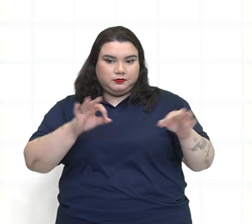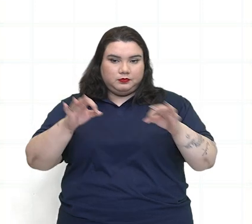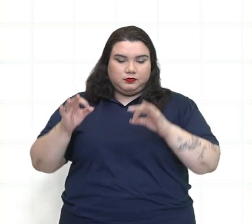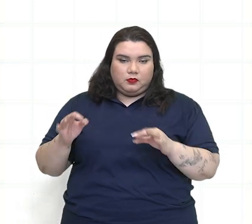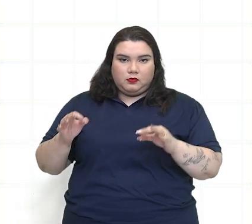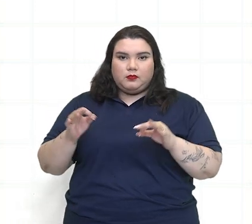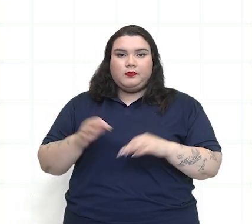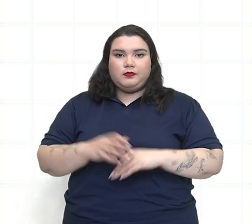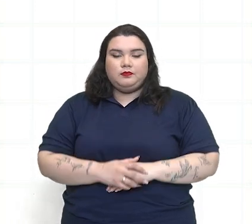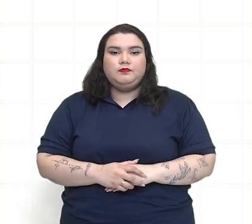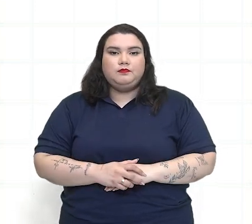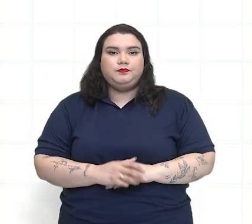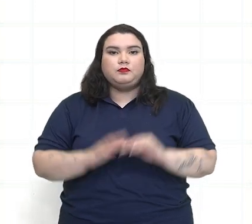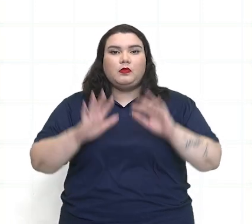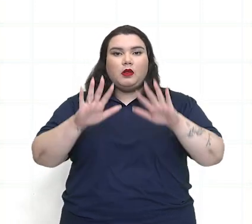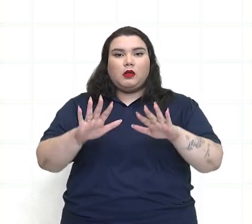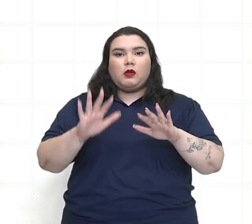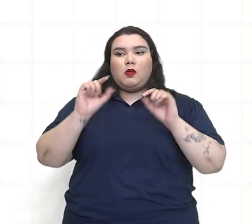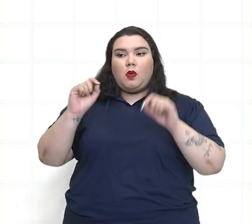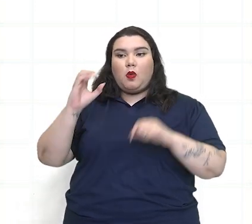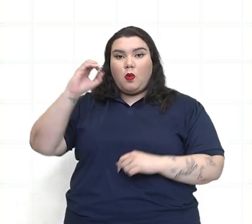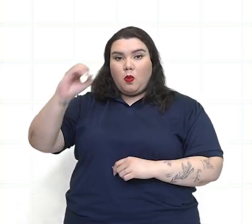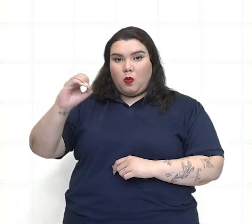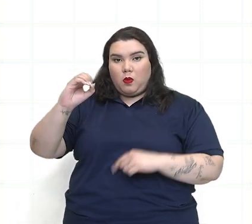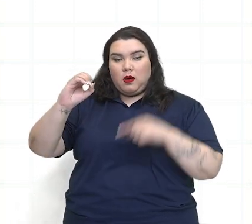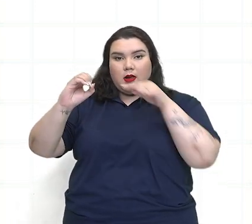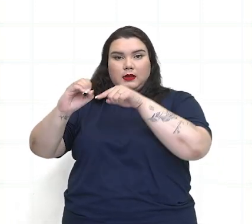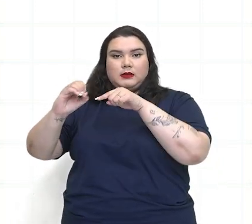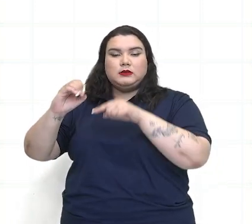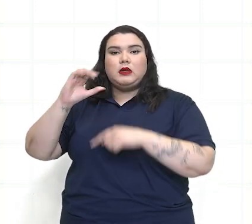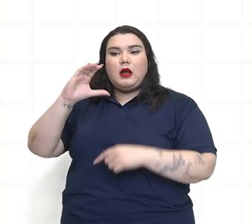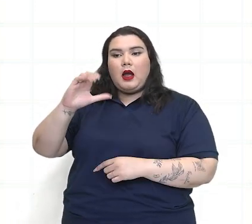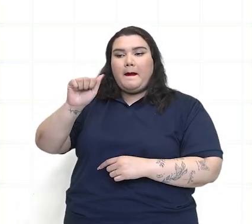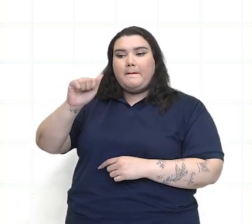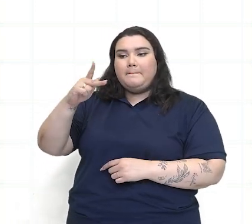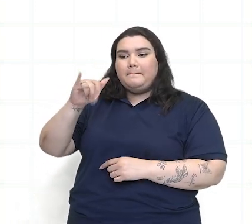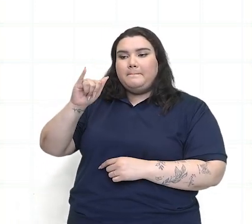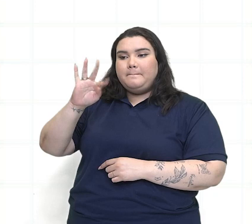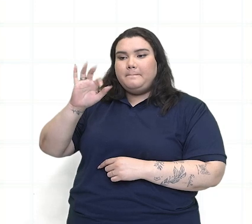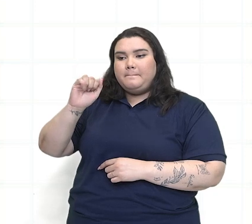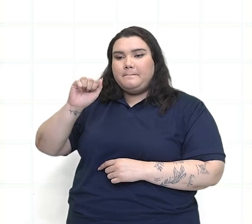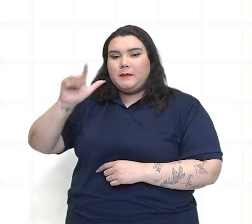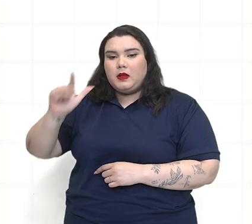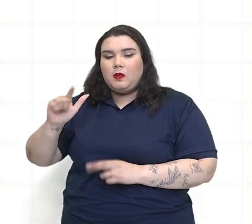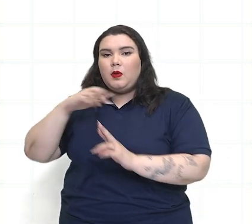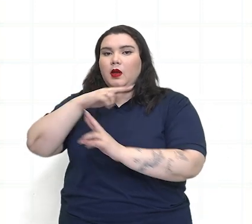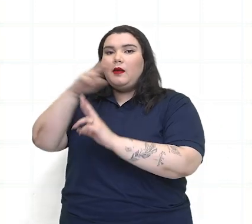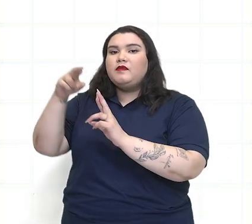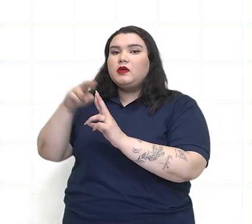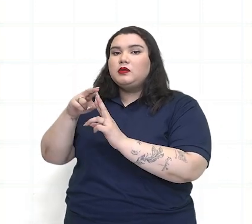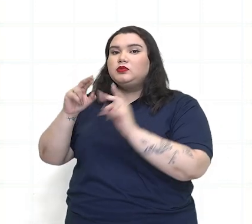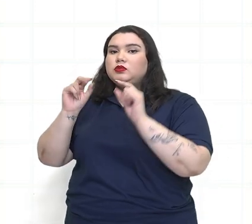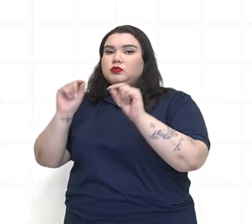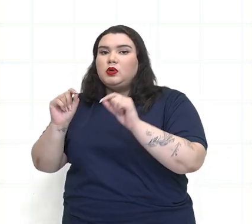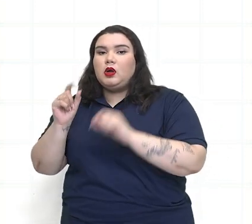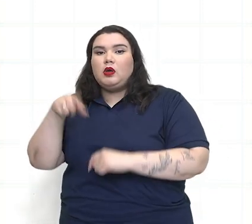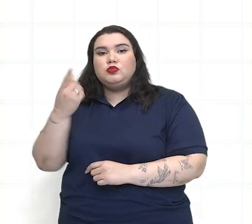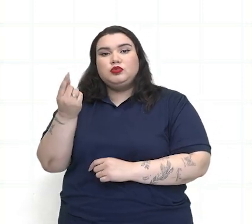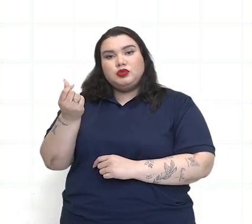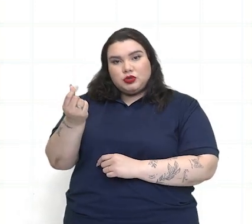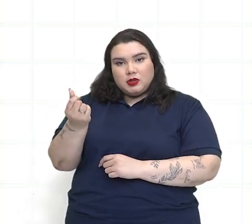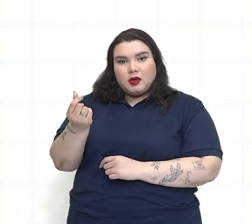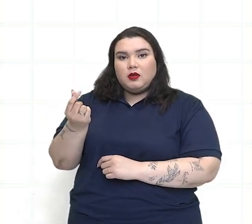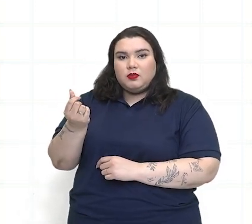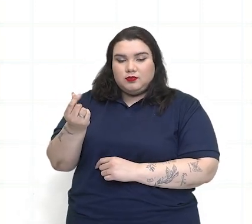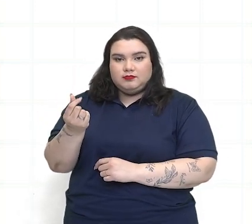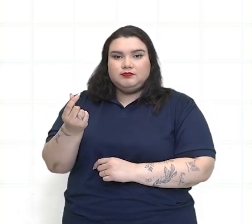essas duas palavras. Se eu digo o capital, eu estou me referindo a quê? A dinheiro,